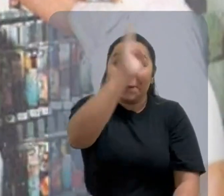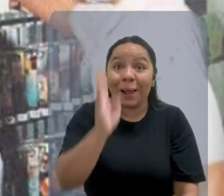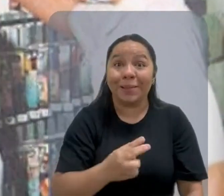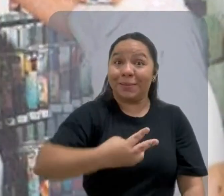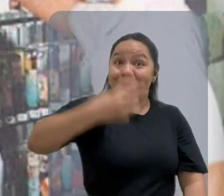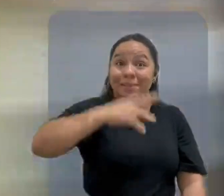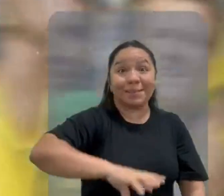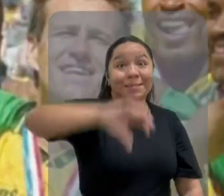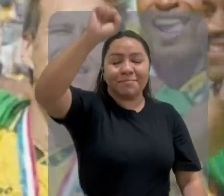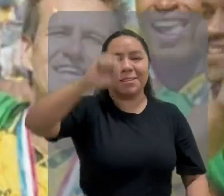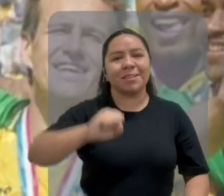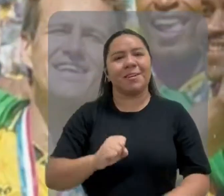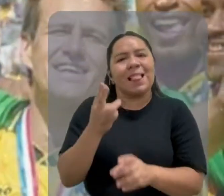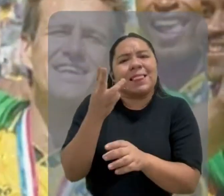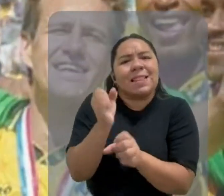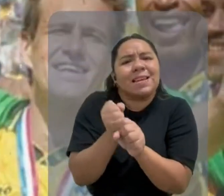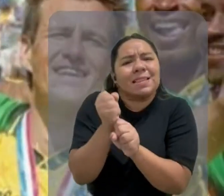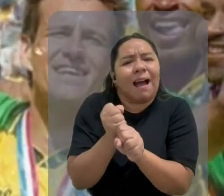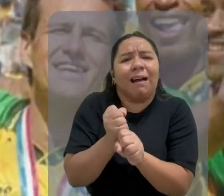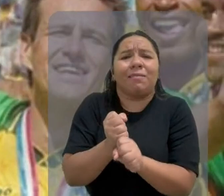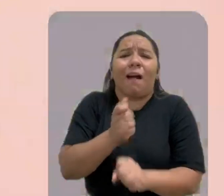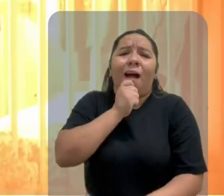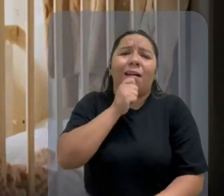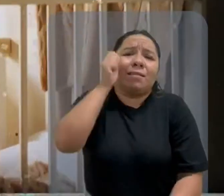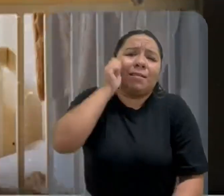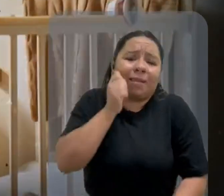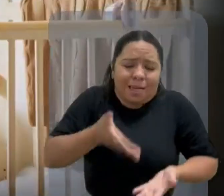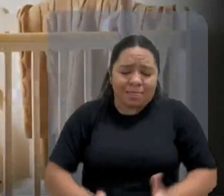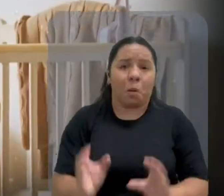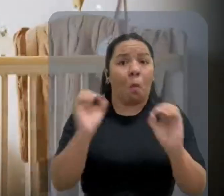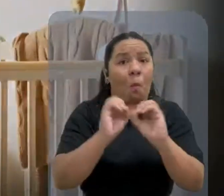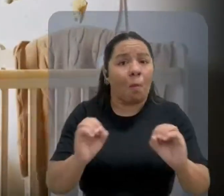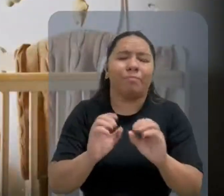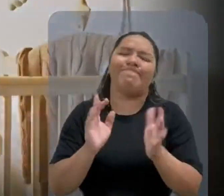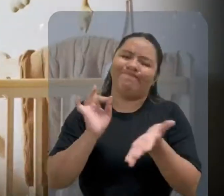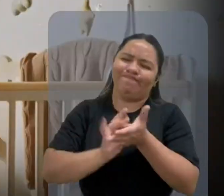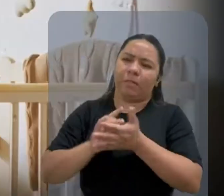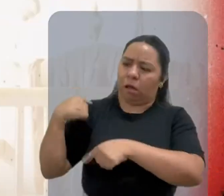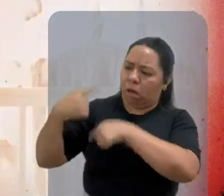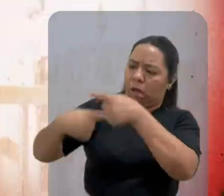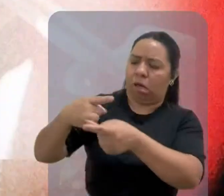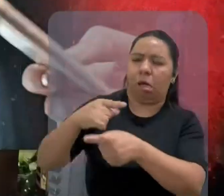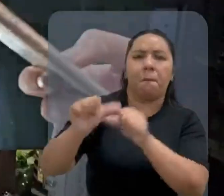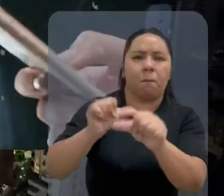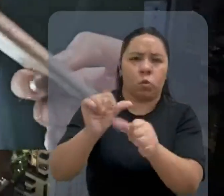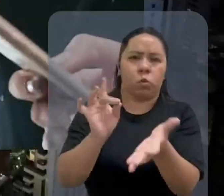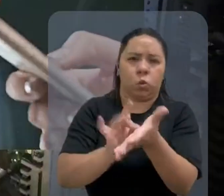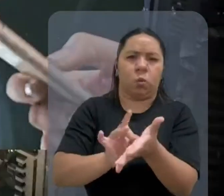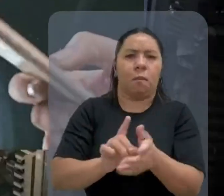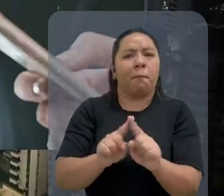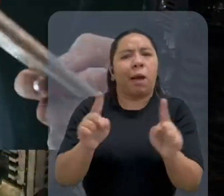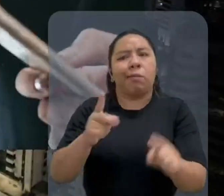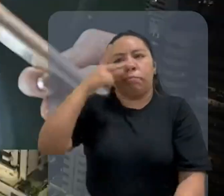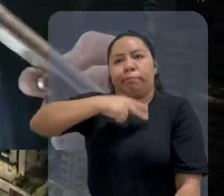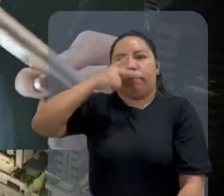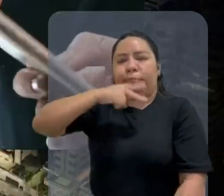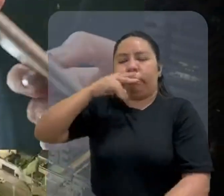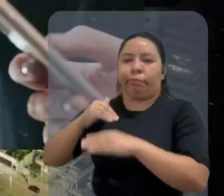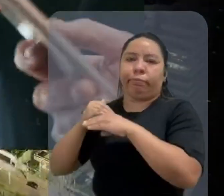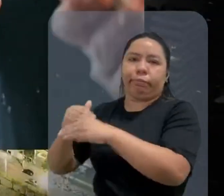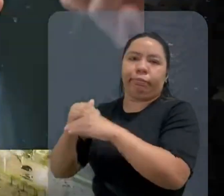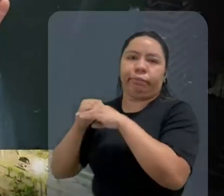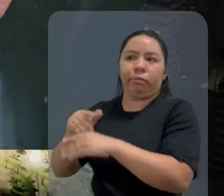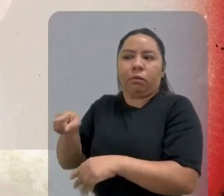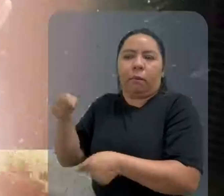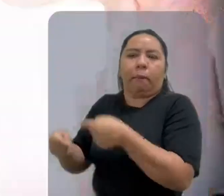O Brasil ainda era tetra. Há 30 anos o André Fernandes nem era nascido. É, Muita coisa mudou nesses últimos 30 anos, mas sabe